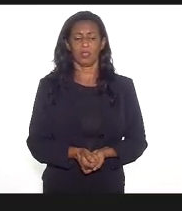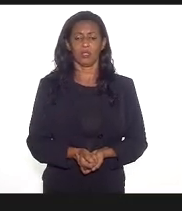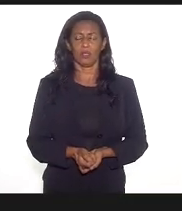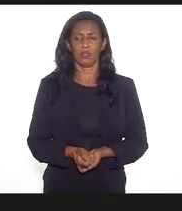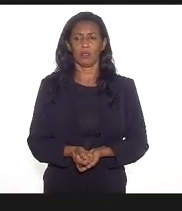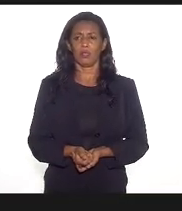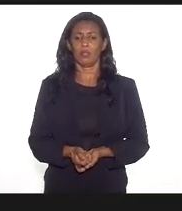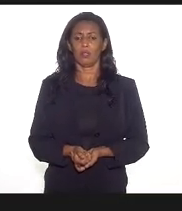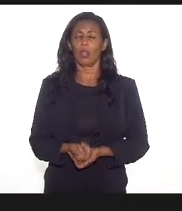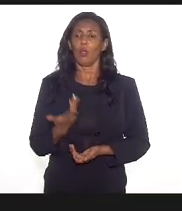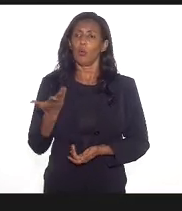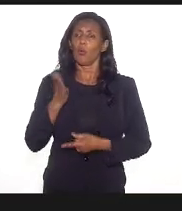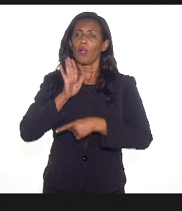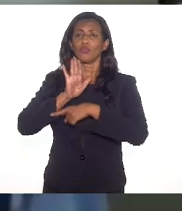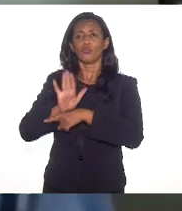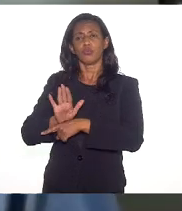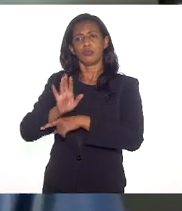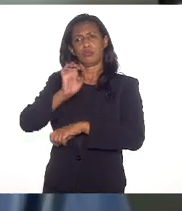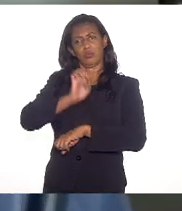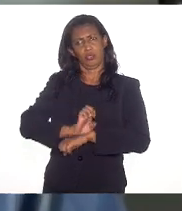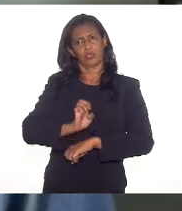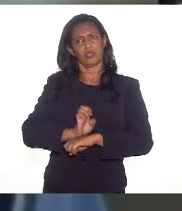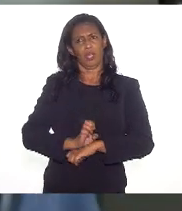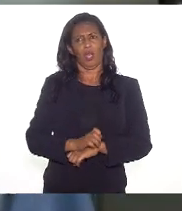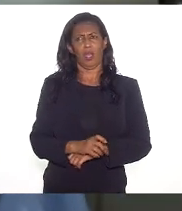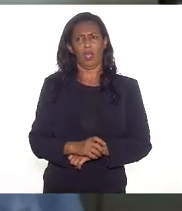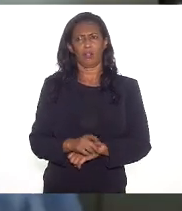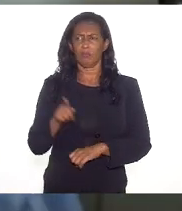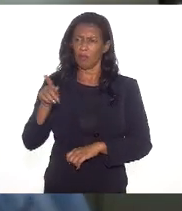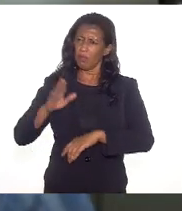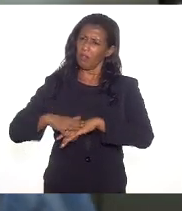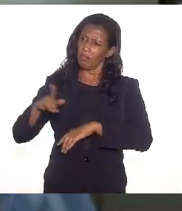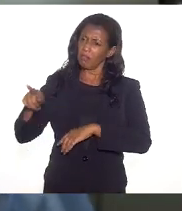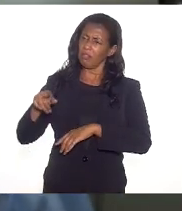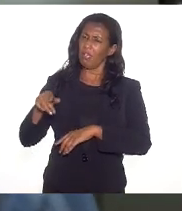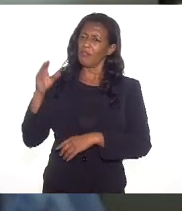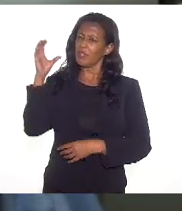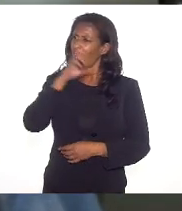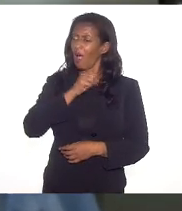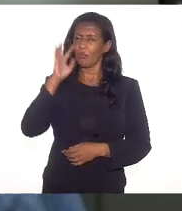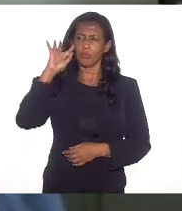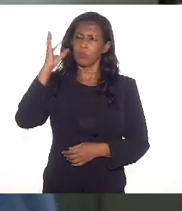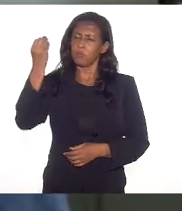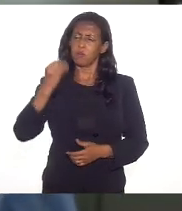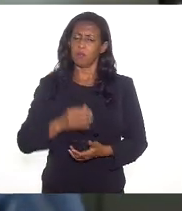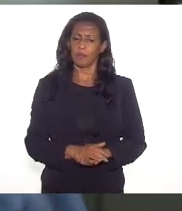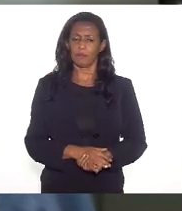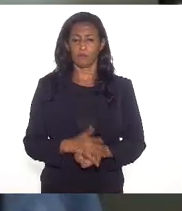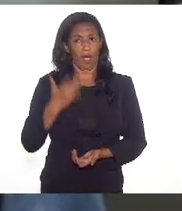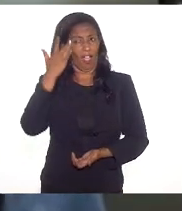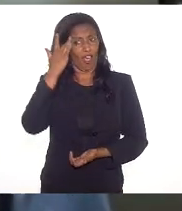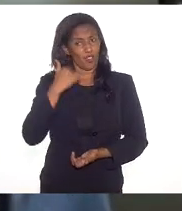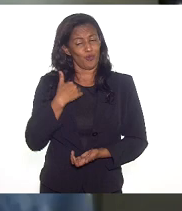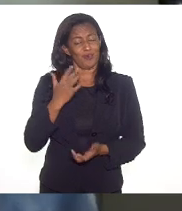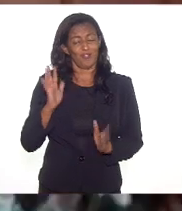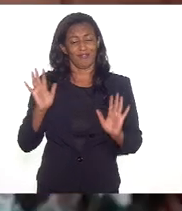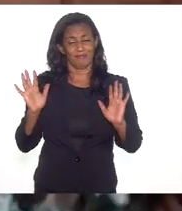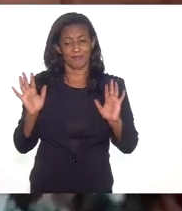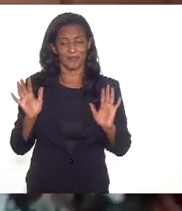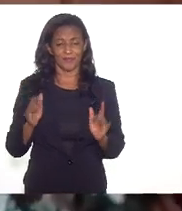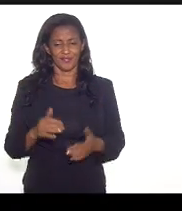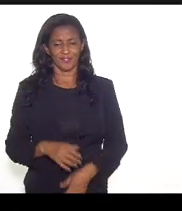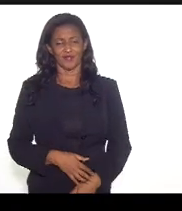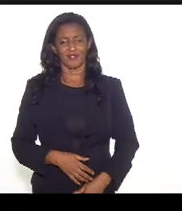com subsídio do Estado. Eu acho que é uma questão até para o senhor resolver de uma forma até muito rápida, acho eu.